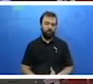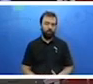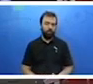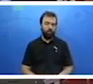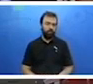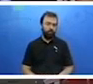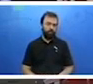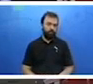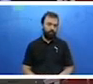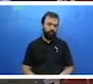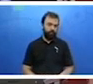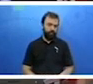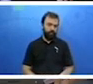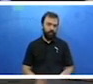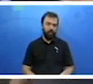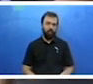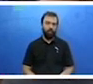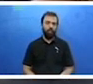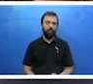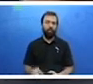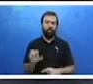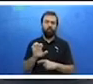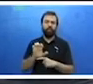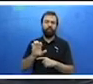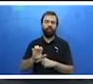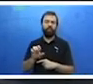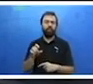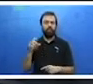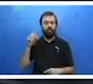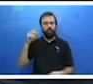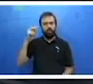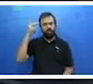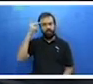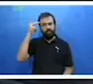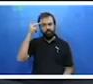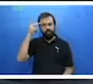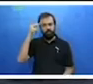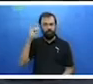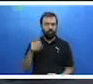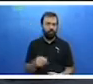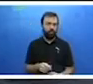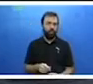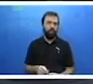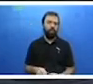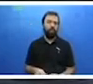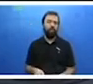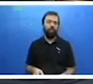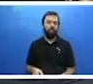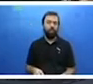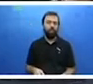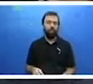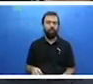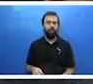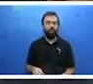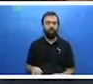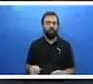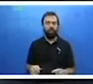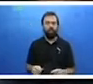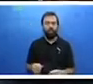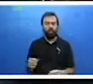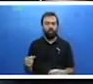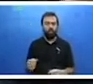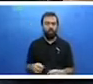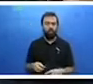Paulo tem alguma coisa a ver com isso? Lembra da evolução? Lembra que nós estudamos nosso